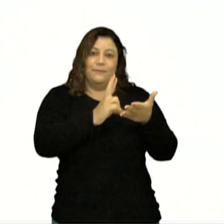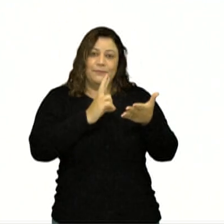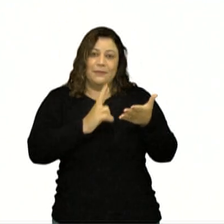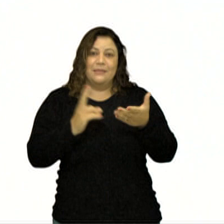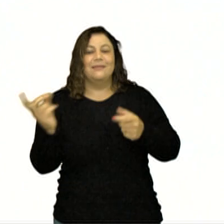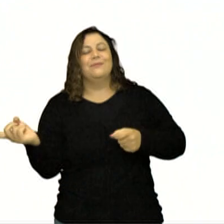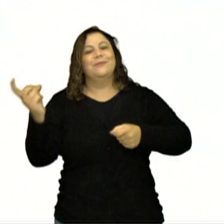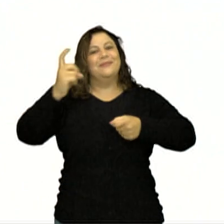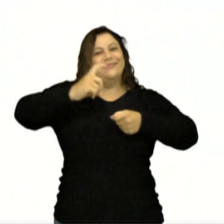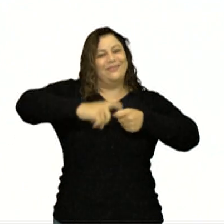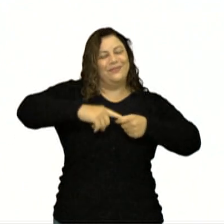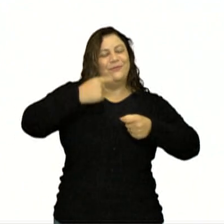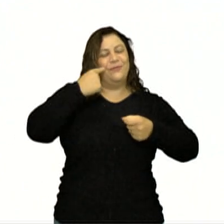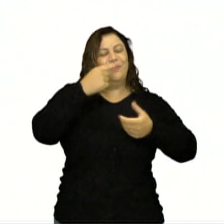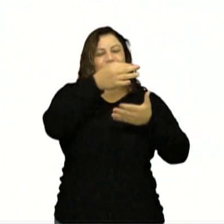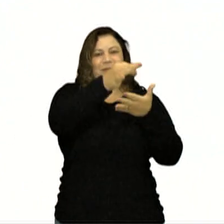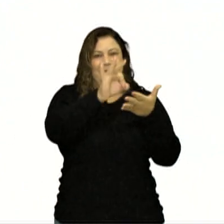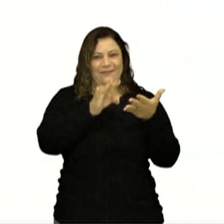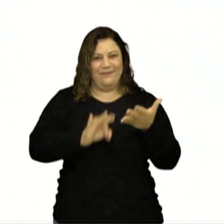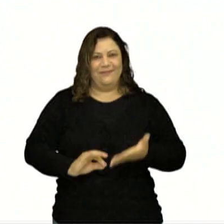nós voltamos com a correção.